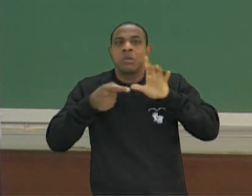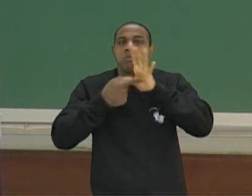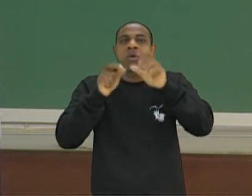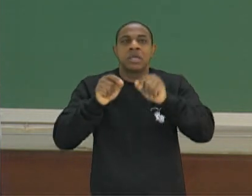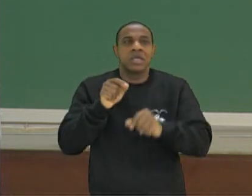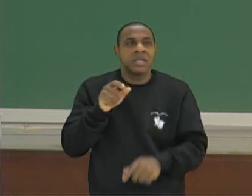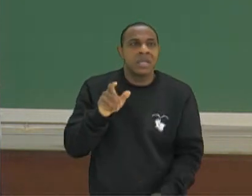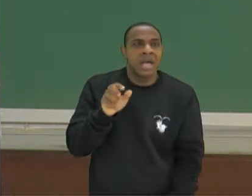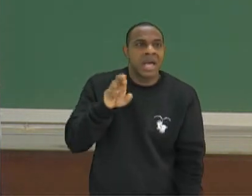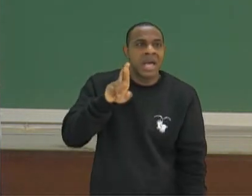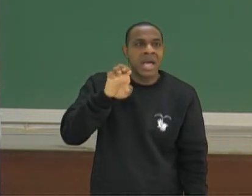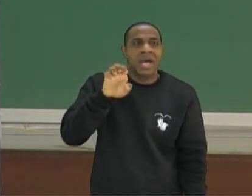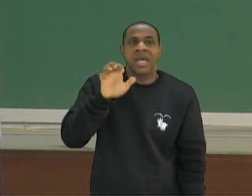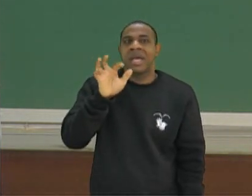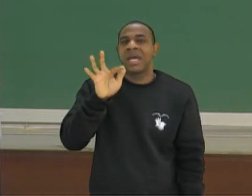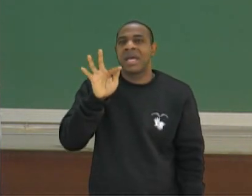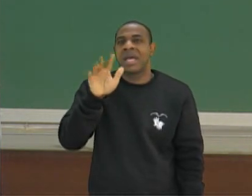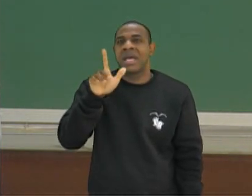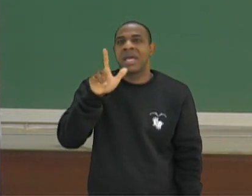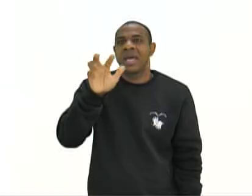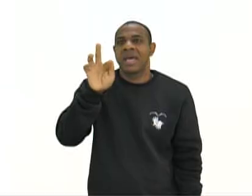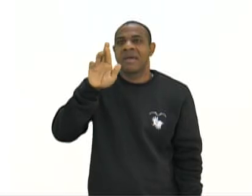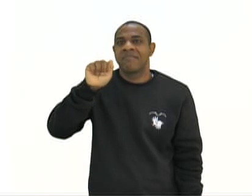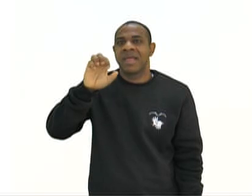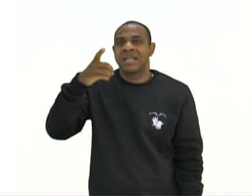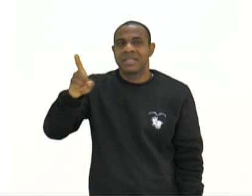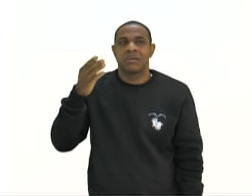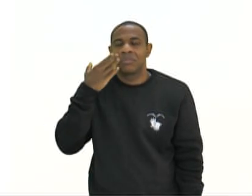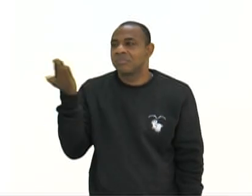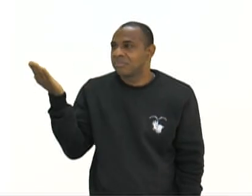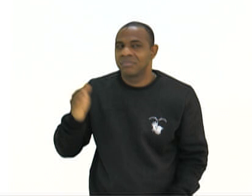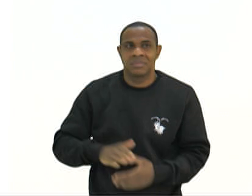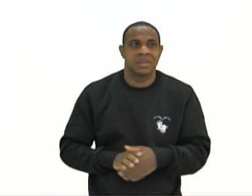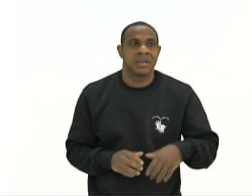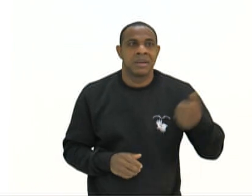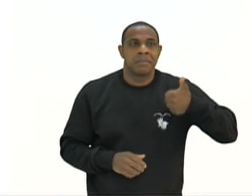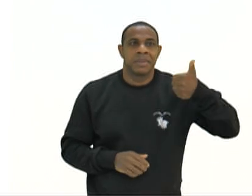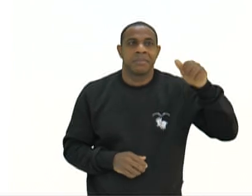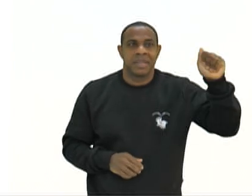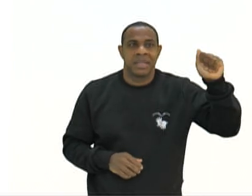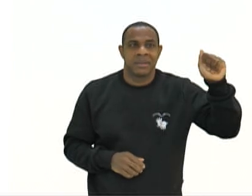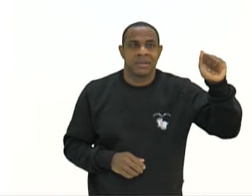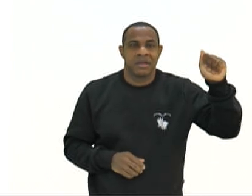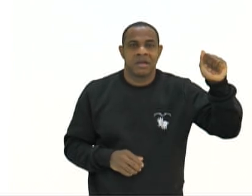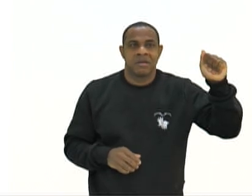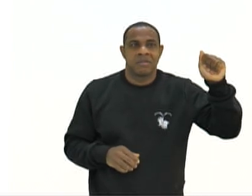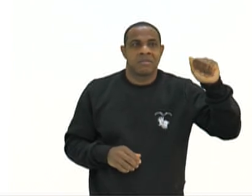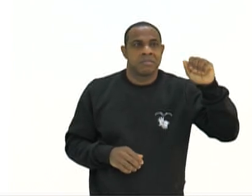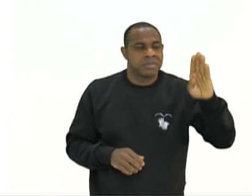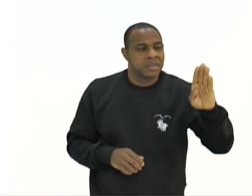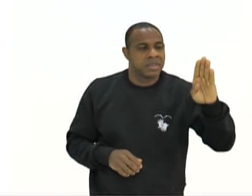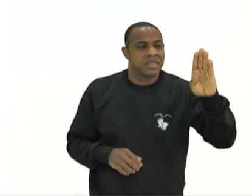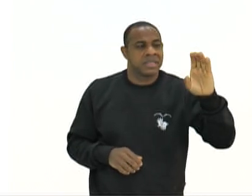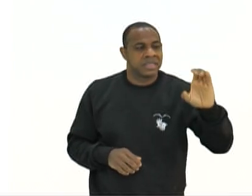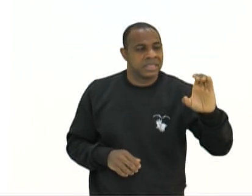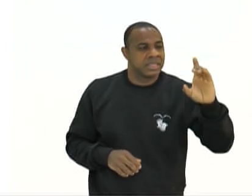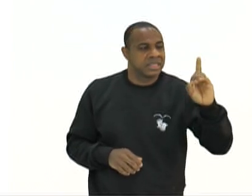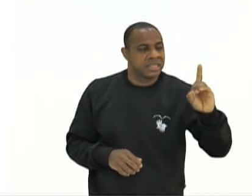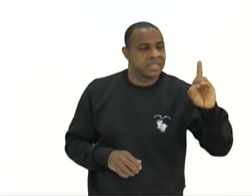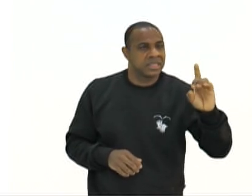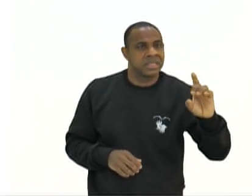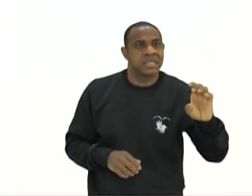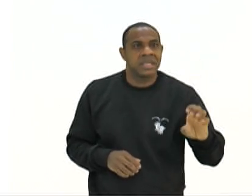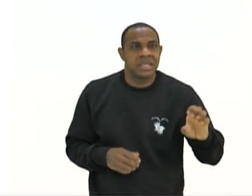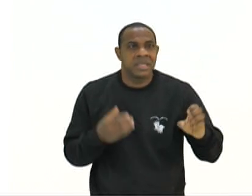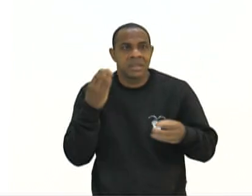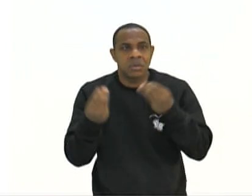modifica. Vamos avançar as opções. Primeiro deles, a frequência. O segundo, a amplitude. O terceiro, o comprimento de